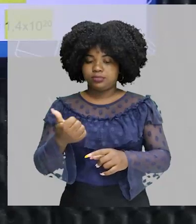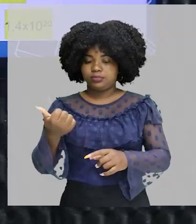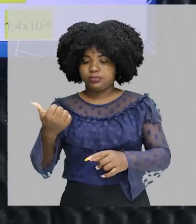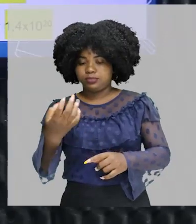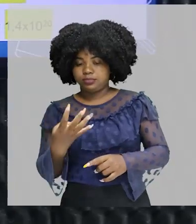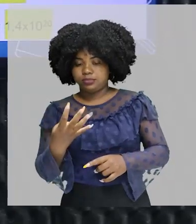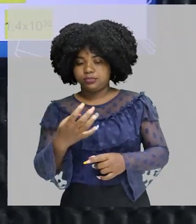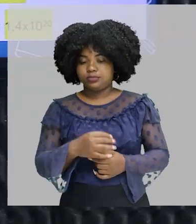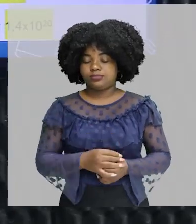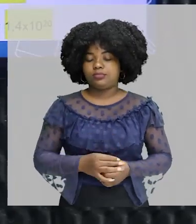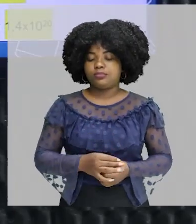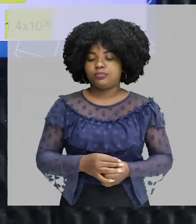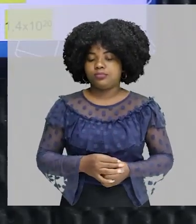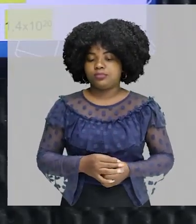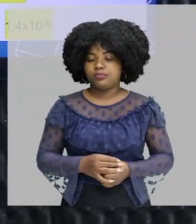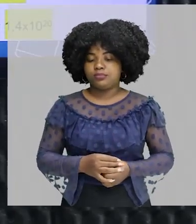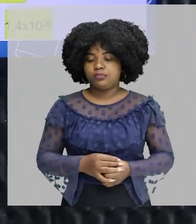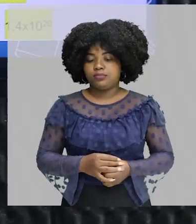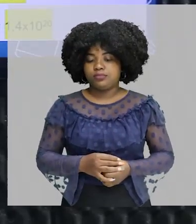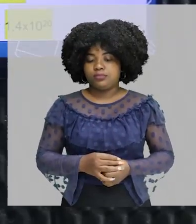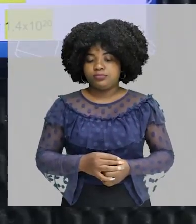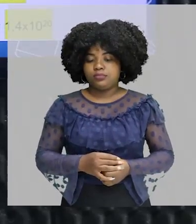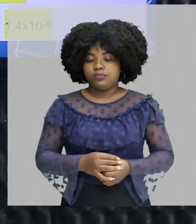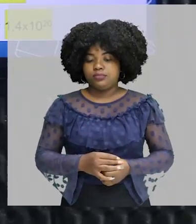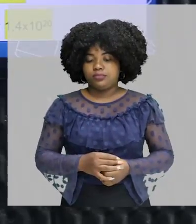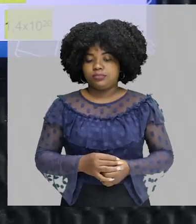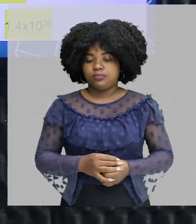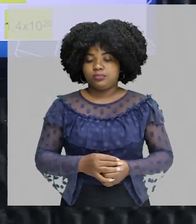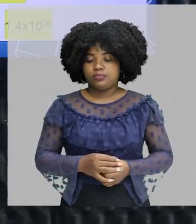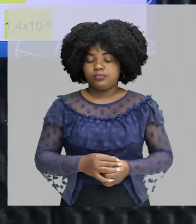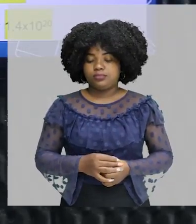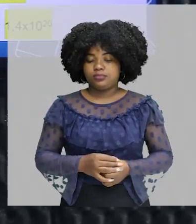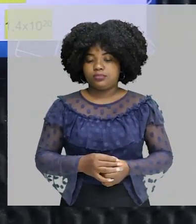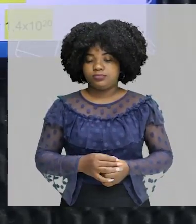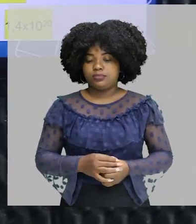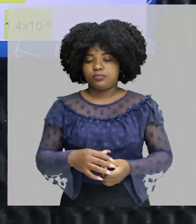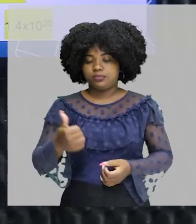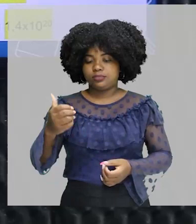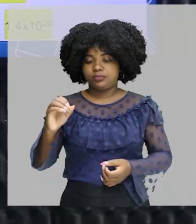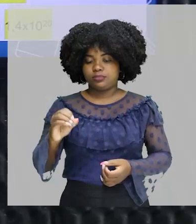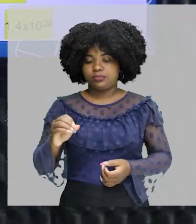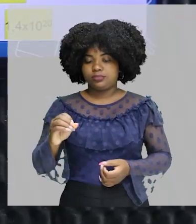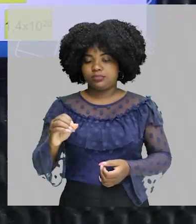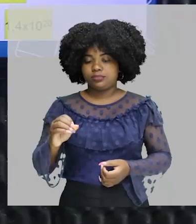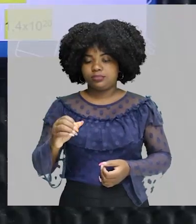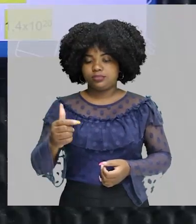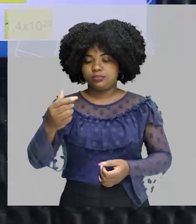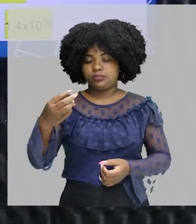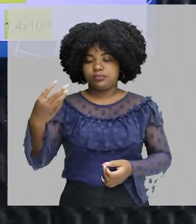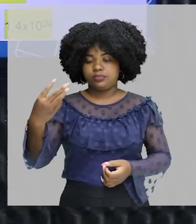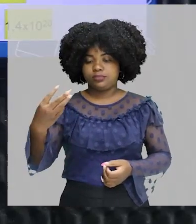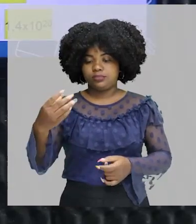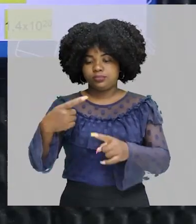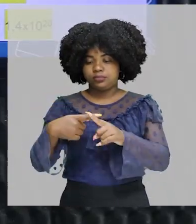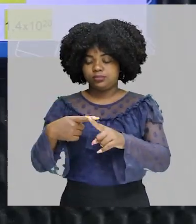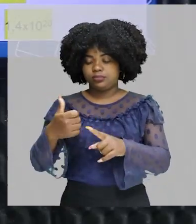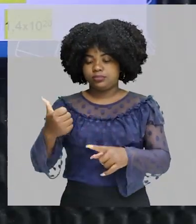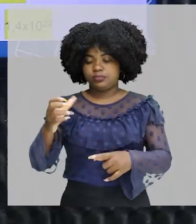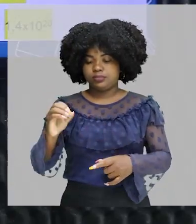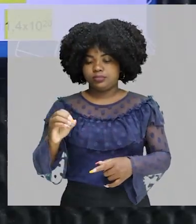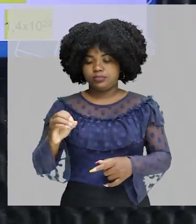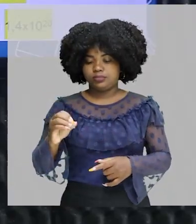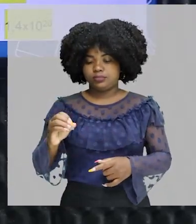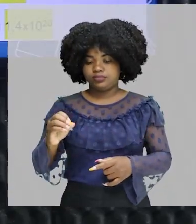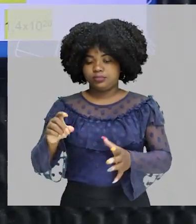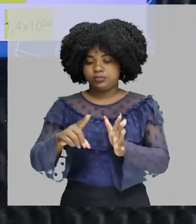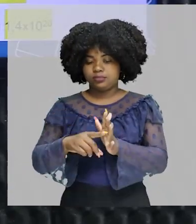tudo bem? Aí, olha só, 10 elevado a 23 vezes 10 elevado a menos